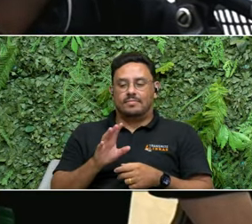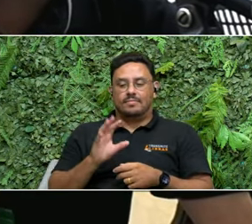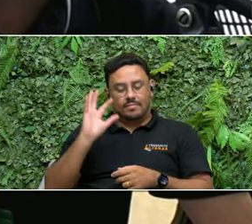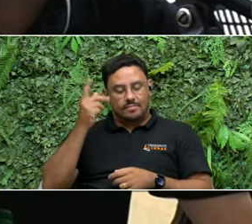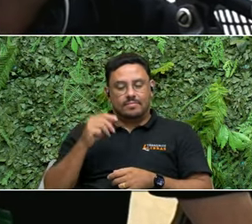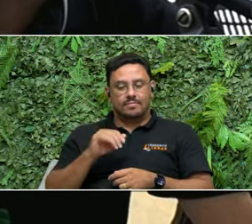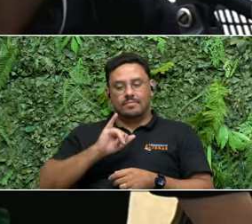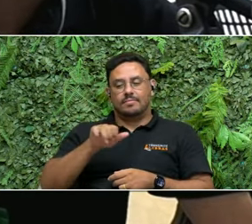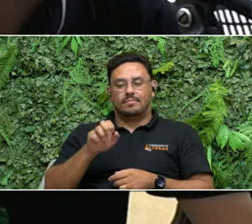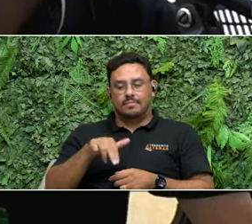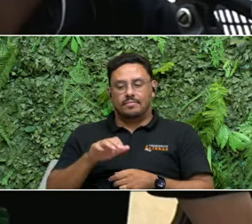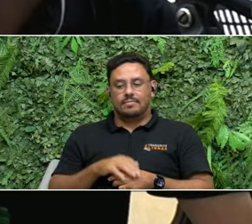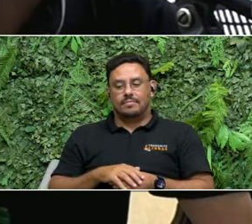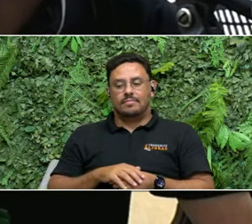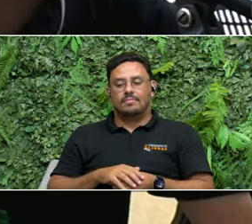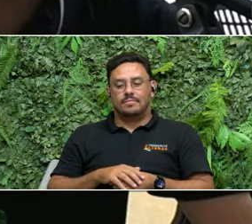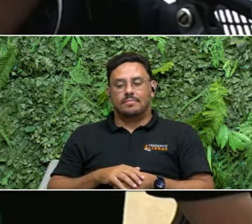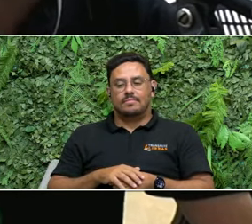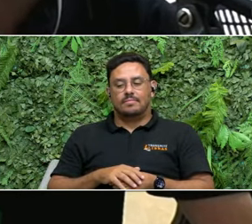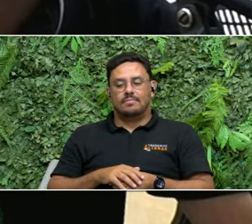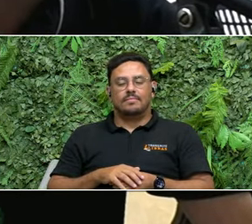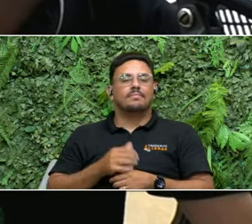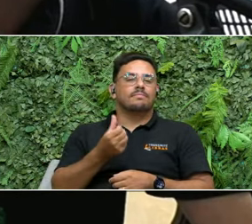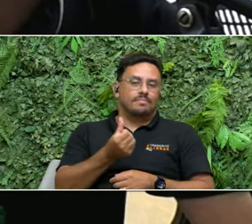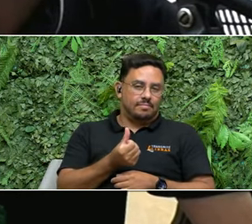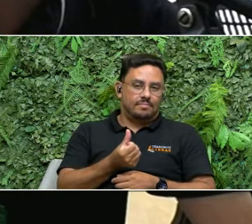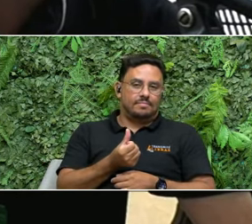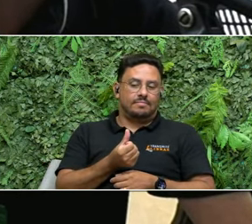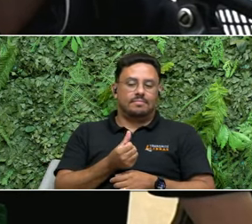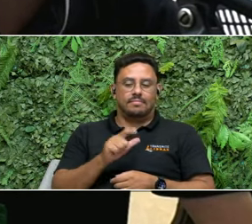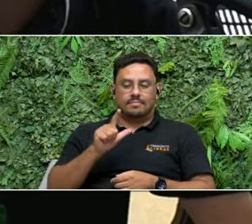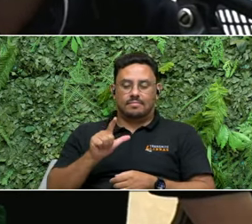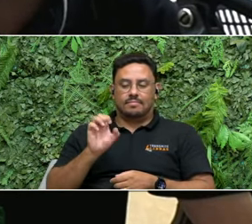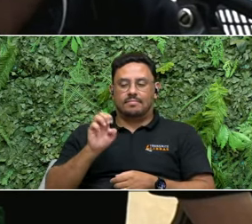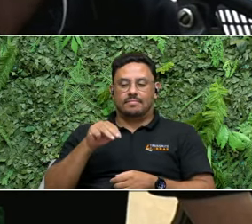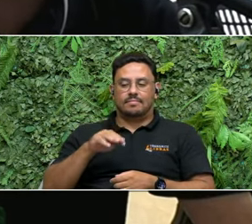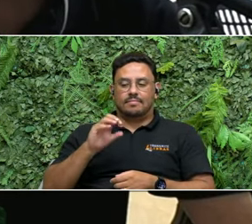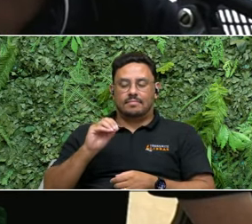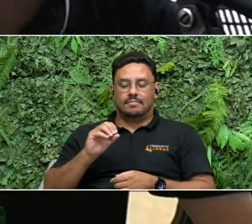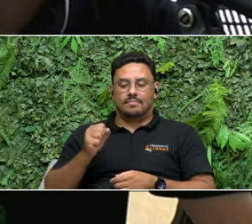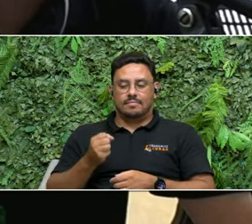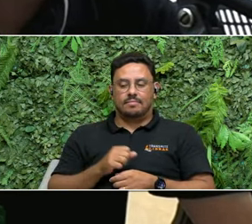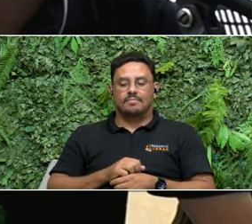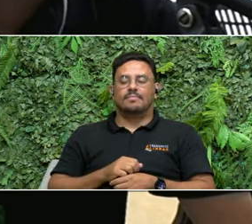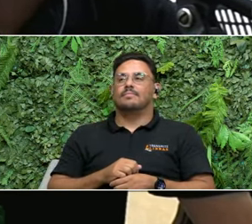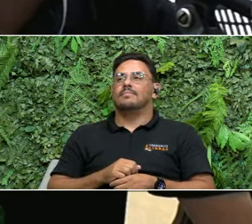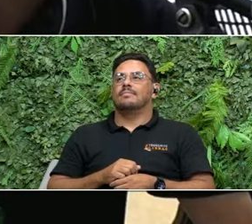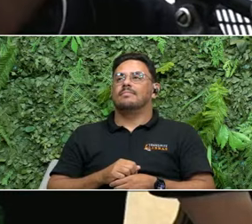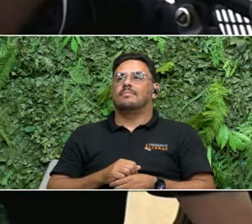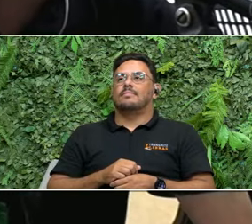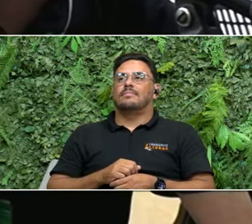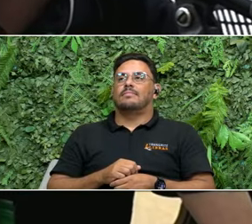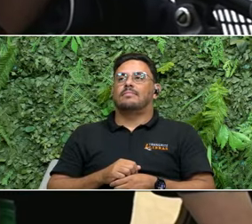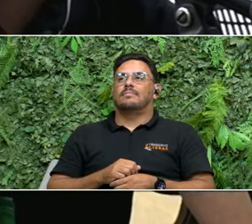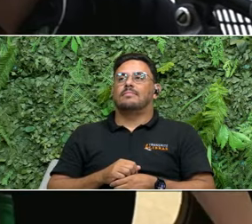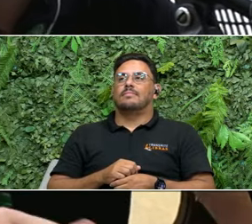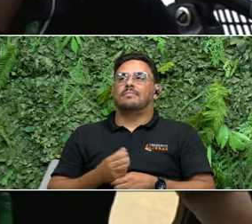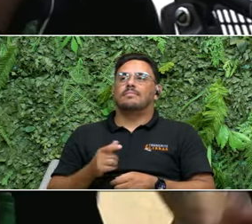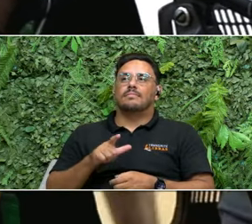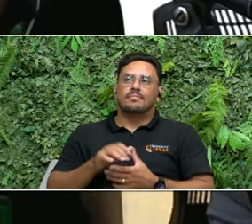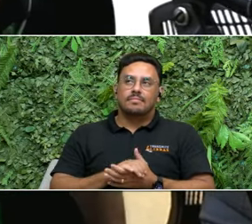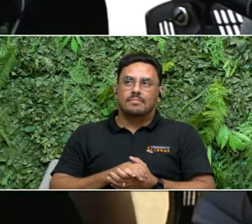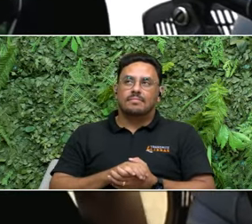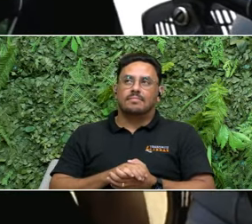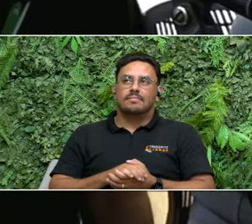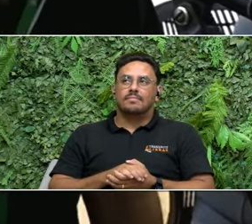culpa foi do gemerson Então vou dar uma nota seis pro vai pegar média o Lemos vai voltando Aí também muito sem jogar muito tempo com o